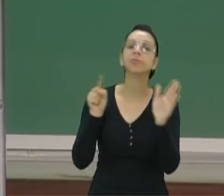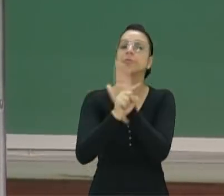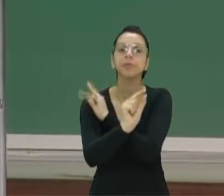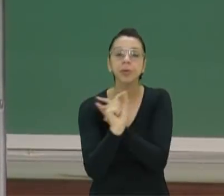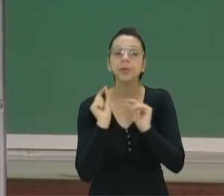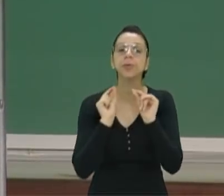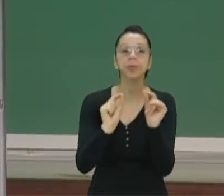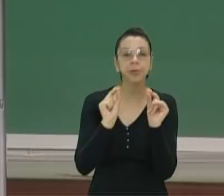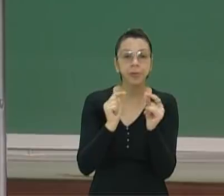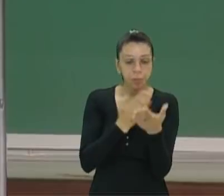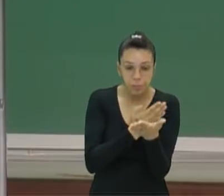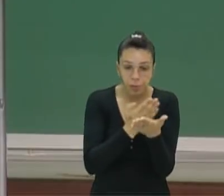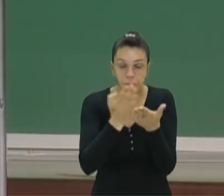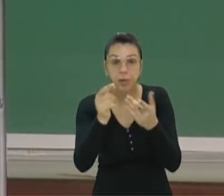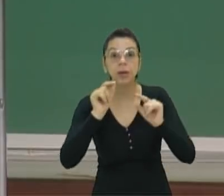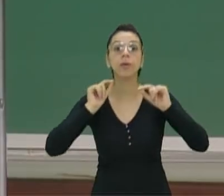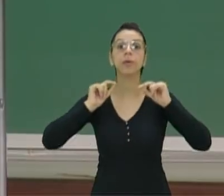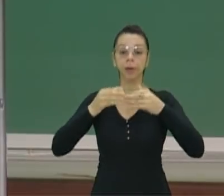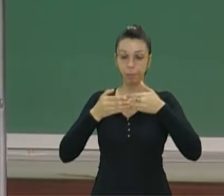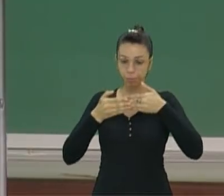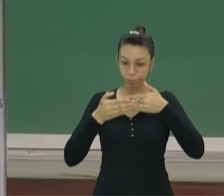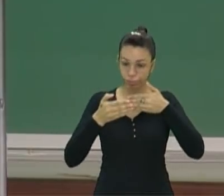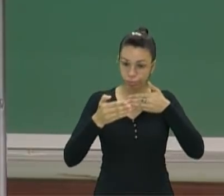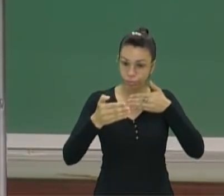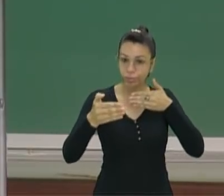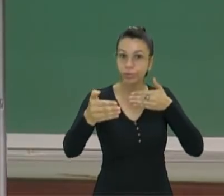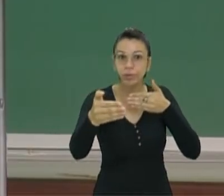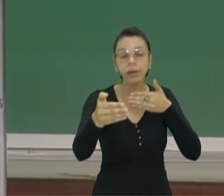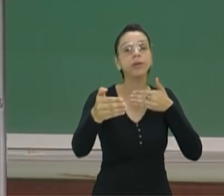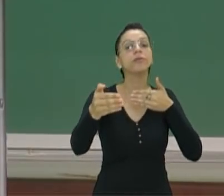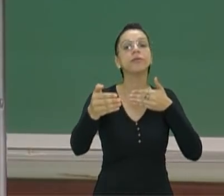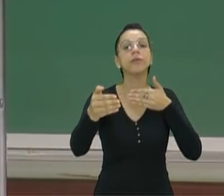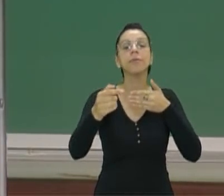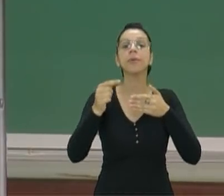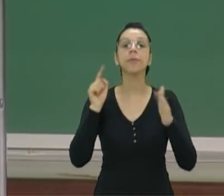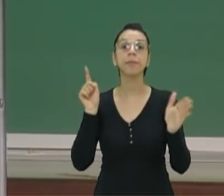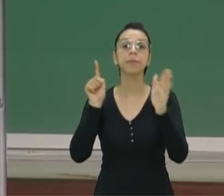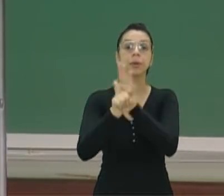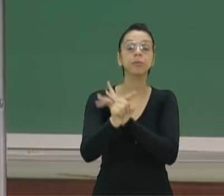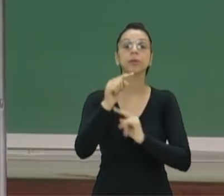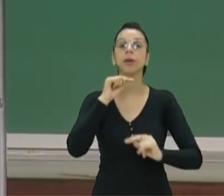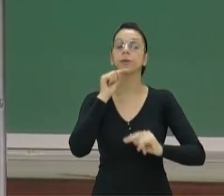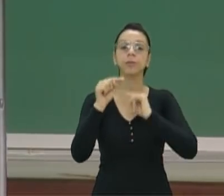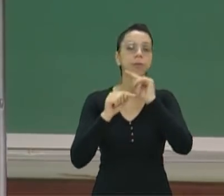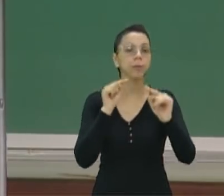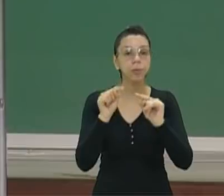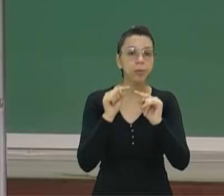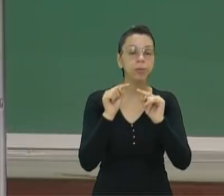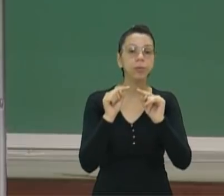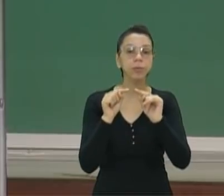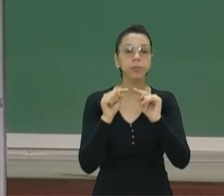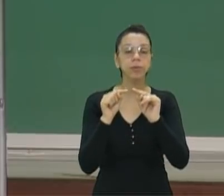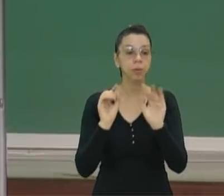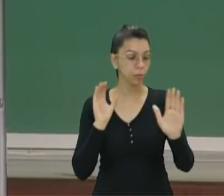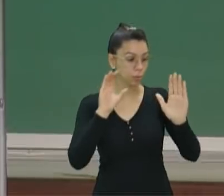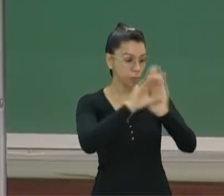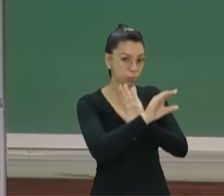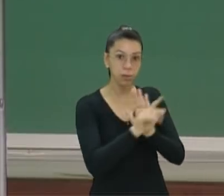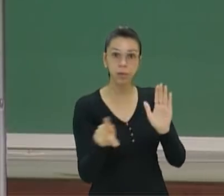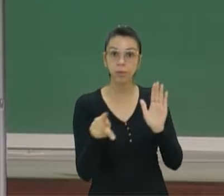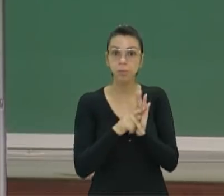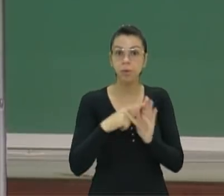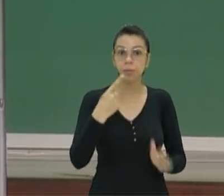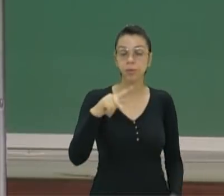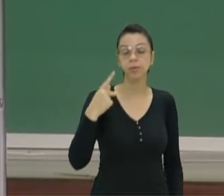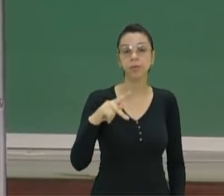partir daqui nós vamos questionar alguns conceitos muito inerentes à sua vida cotidiana, principalmente a respeito